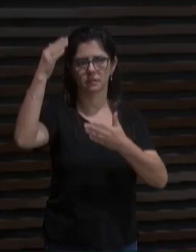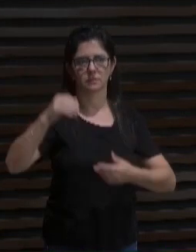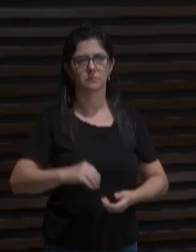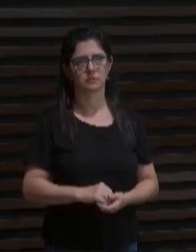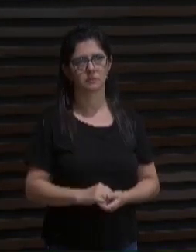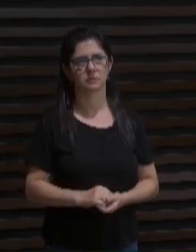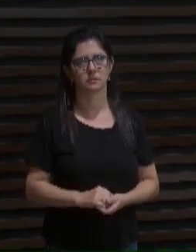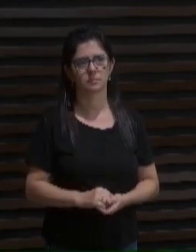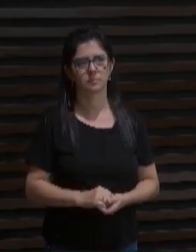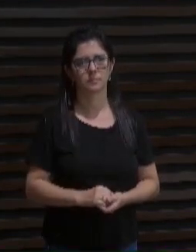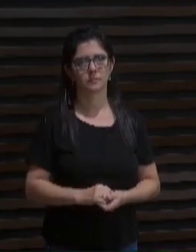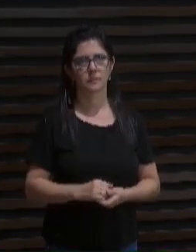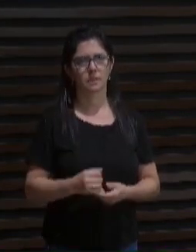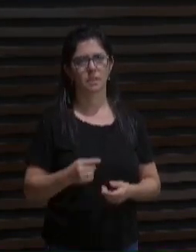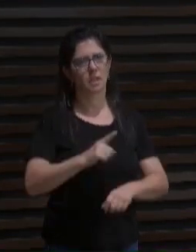Na hora que entregou,